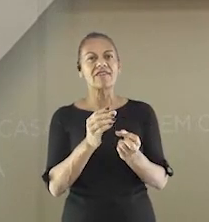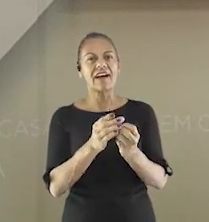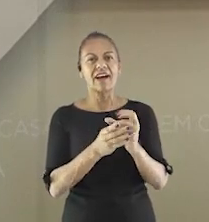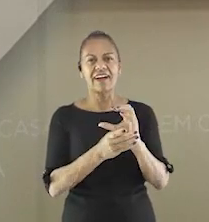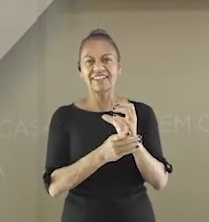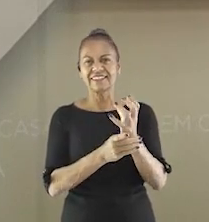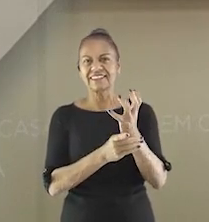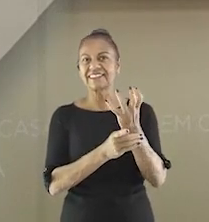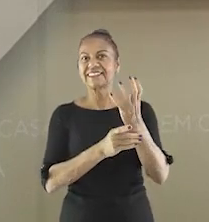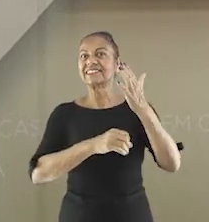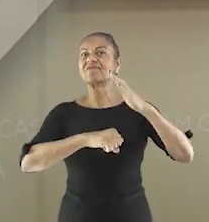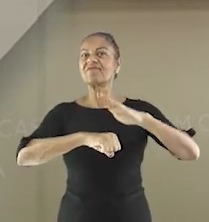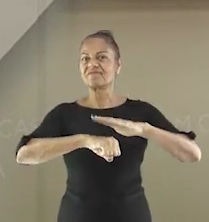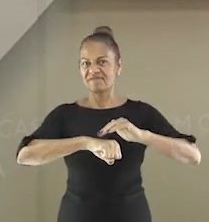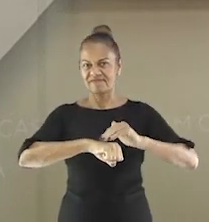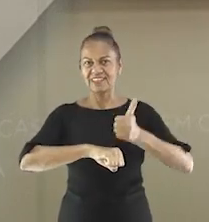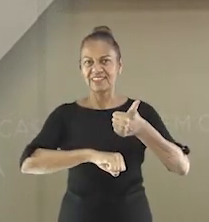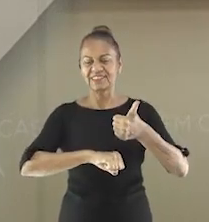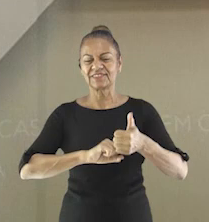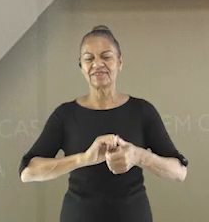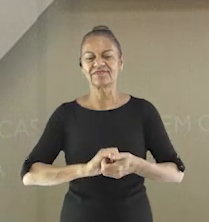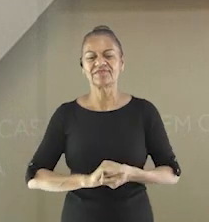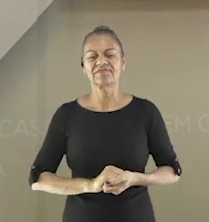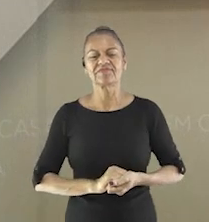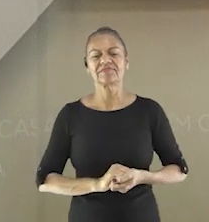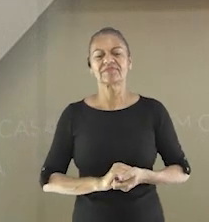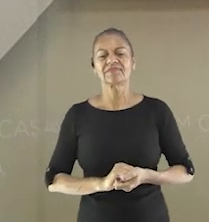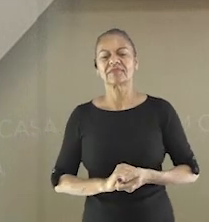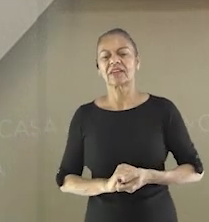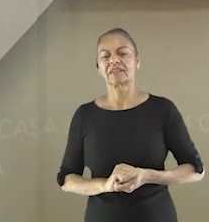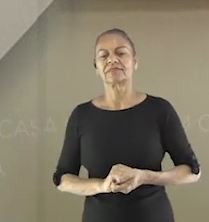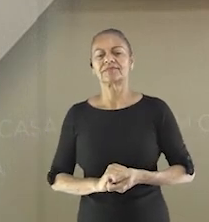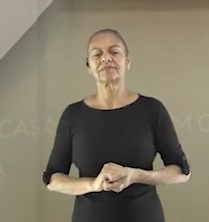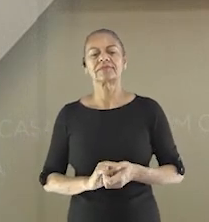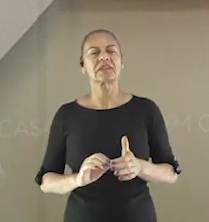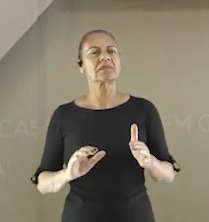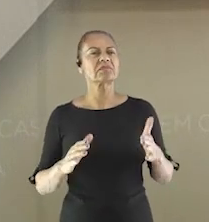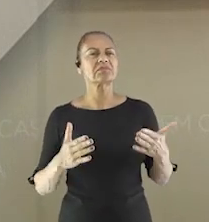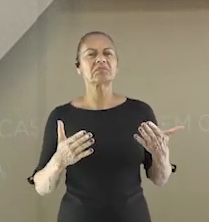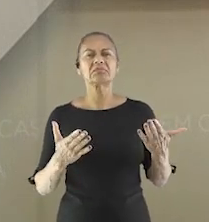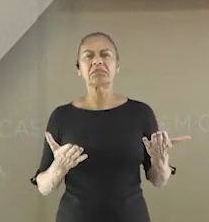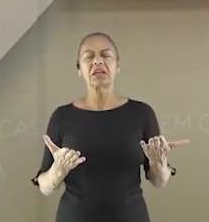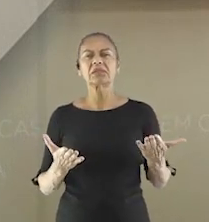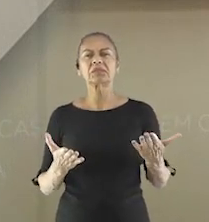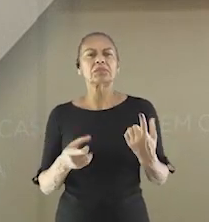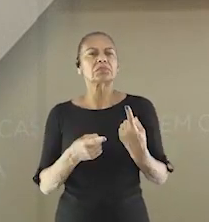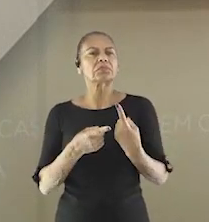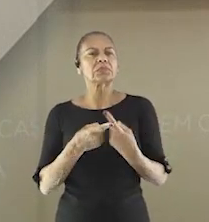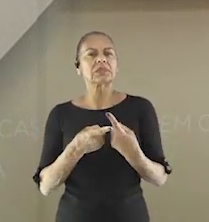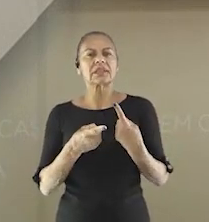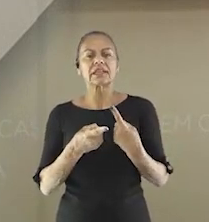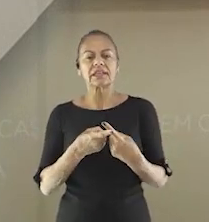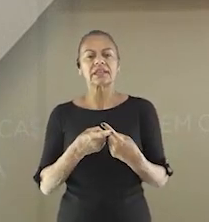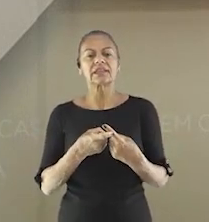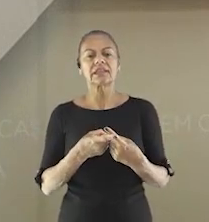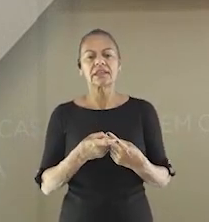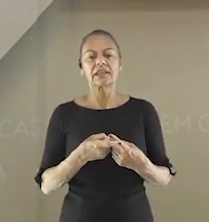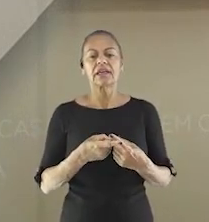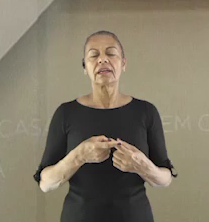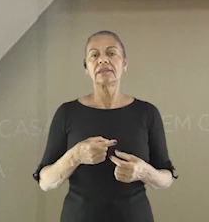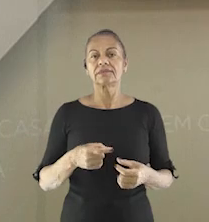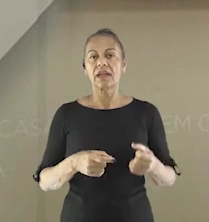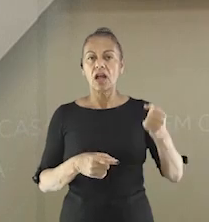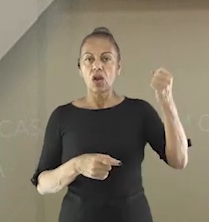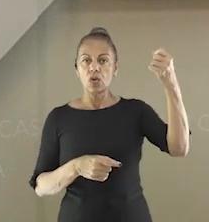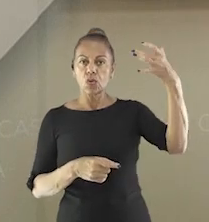Estufas são revestidas de materiais transparentes, como vimos antes, mas qual é a razão disso, né? É porque eles permitem que a luz